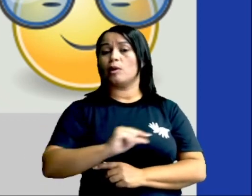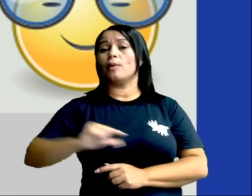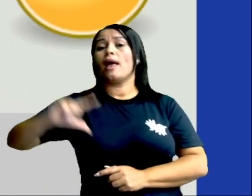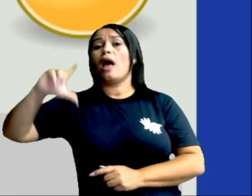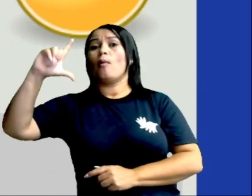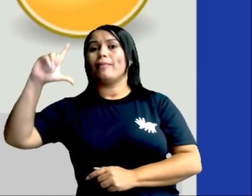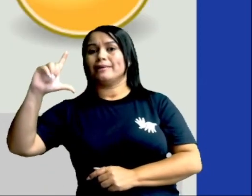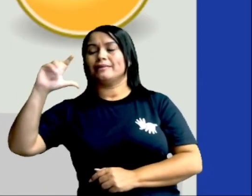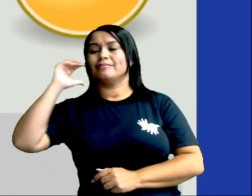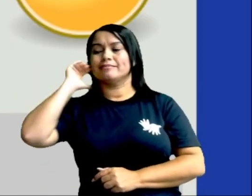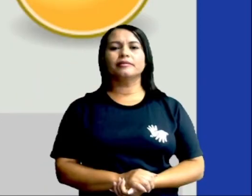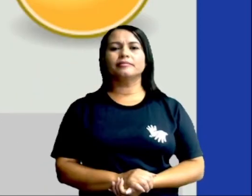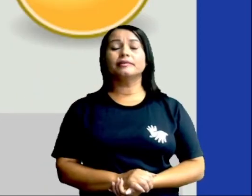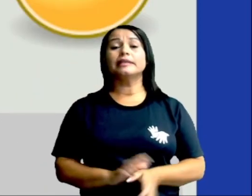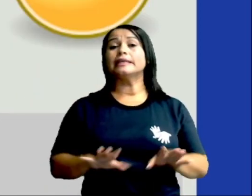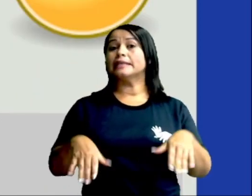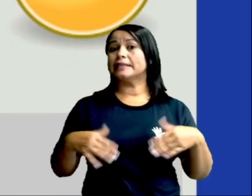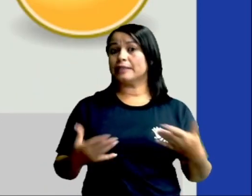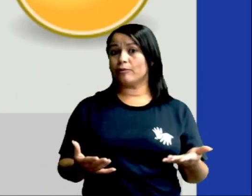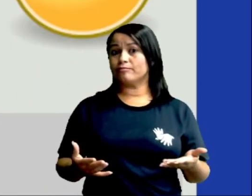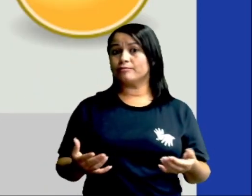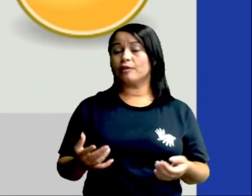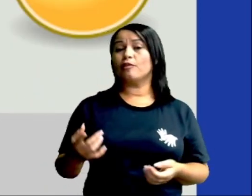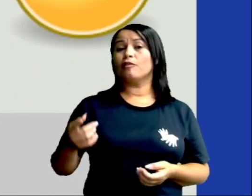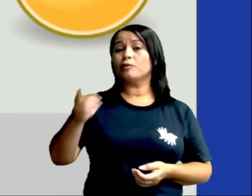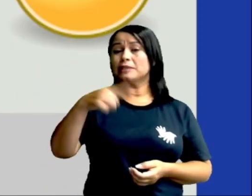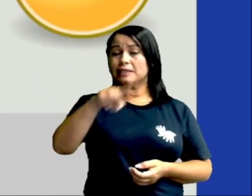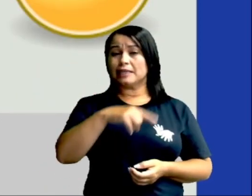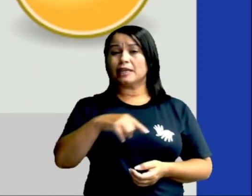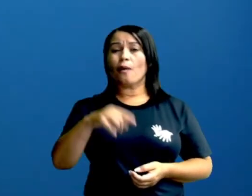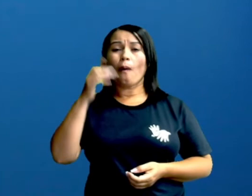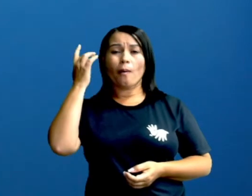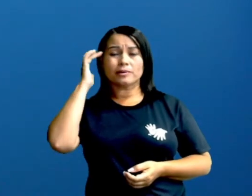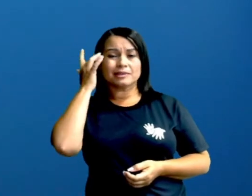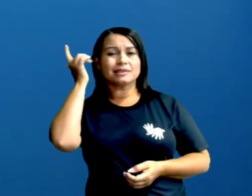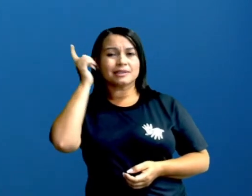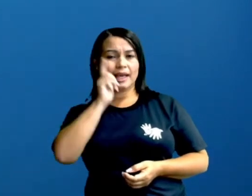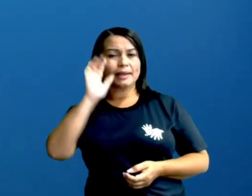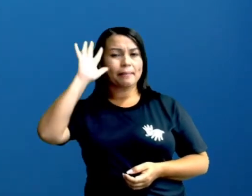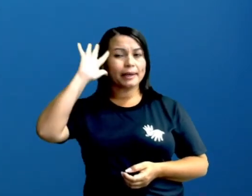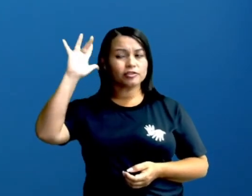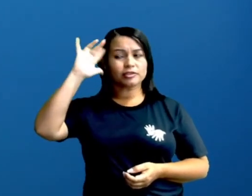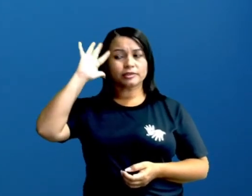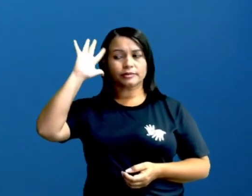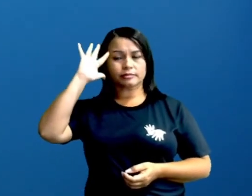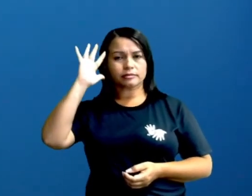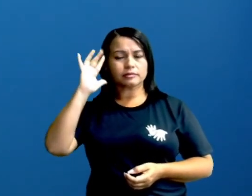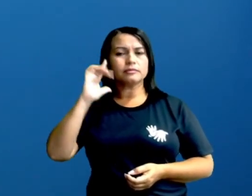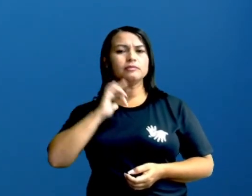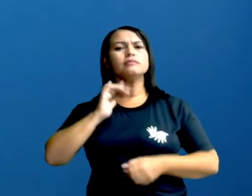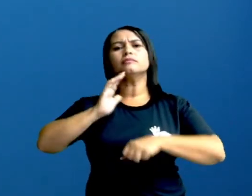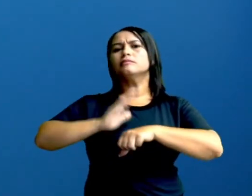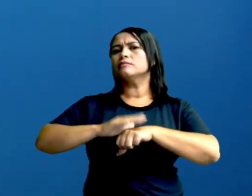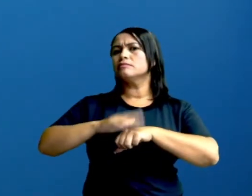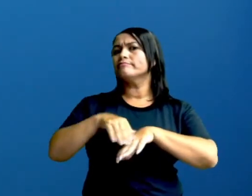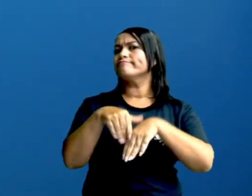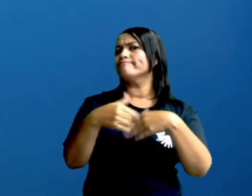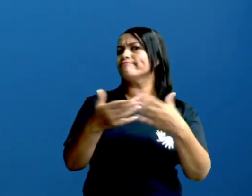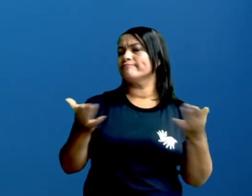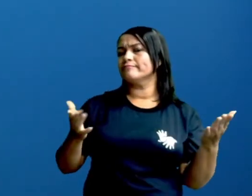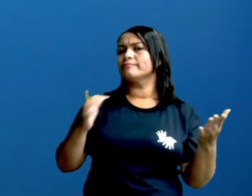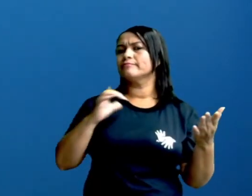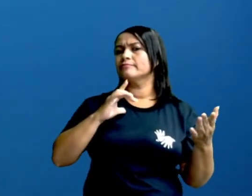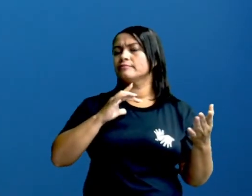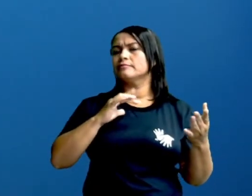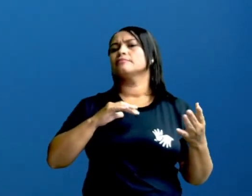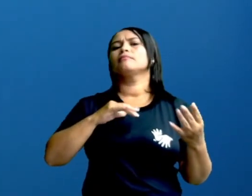aumenta. E aí, turma? E vocês aí, conseguem imaginar outras situações que envolvem